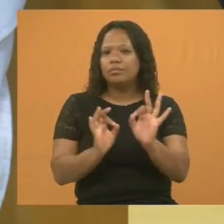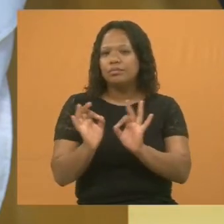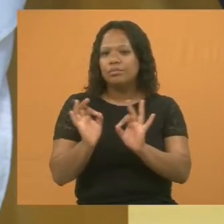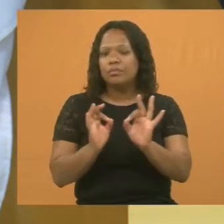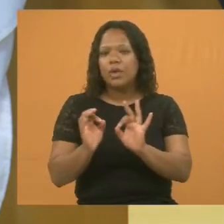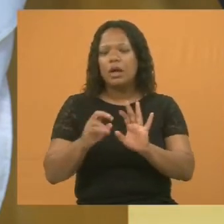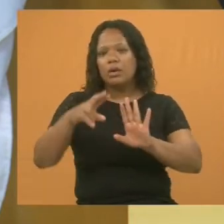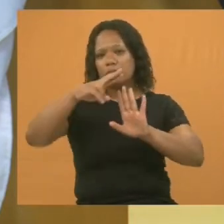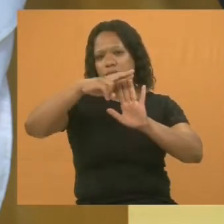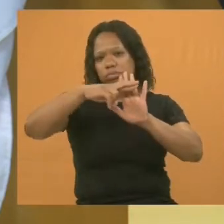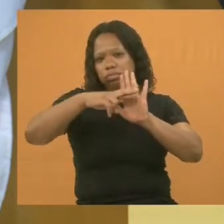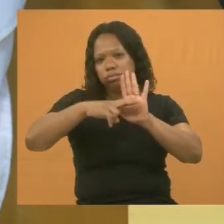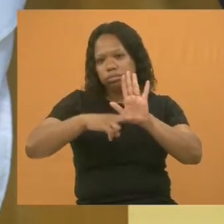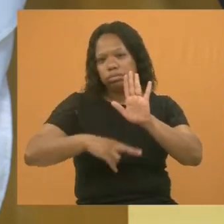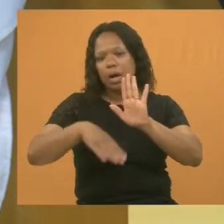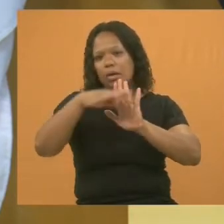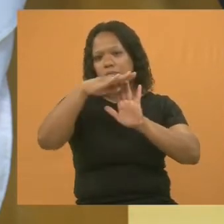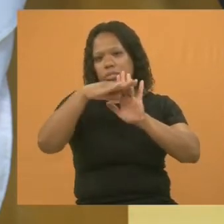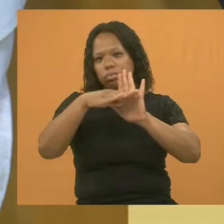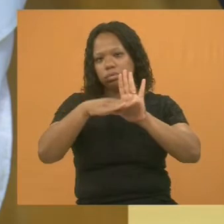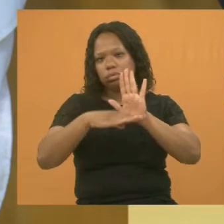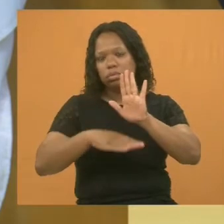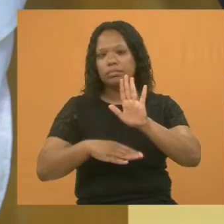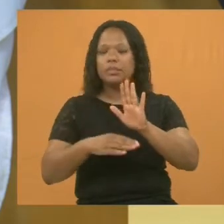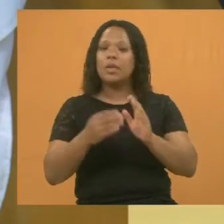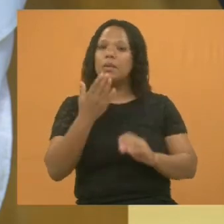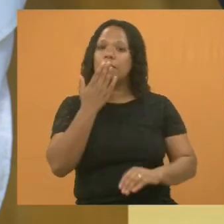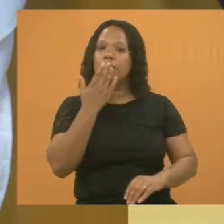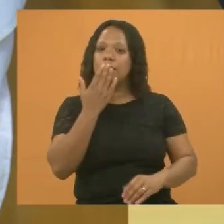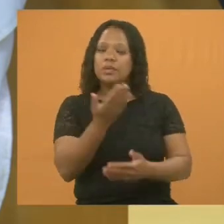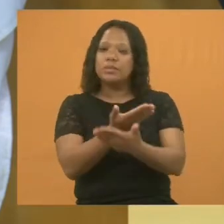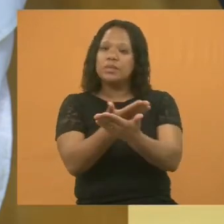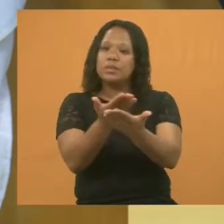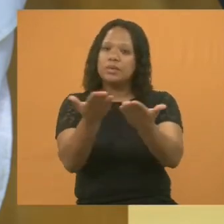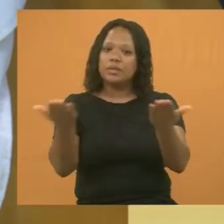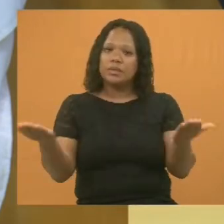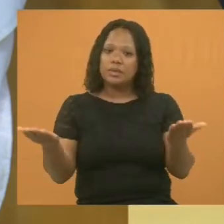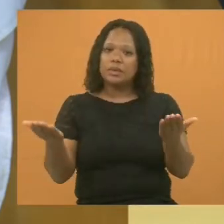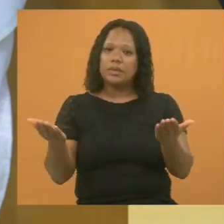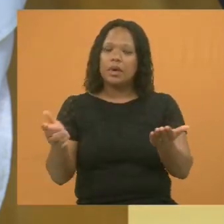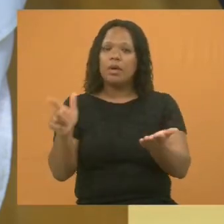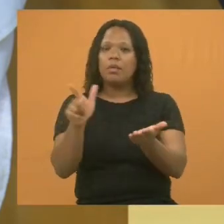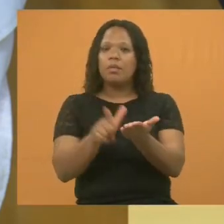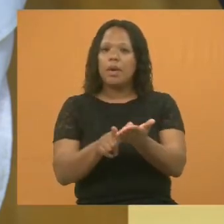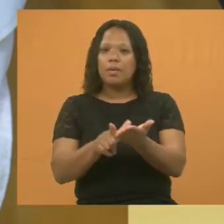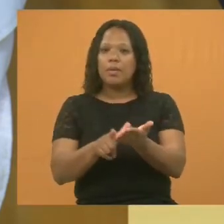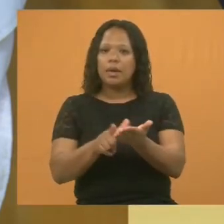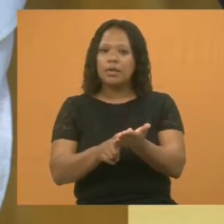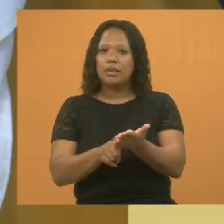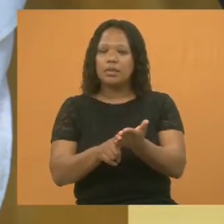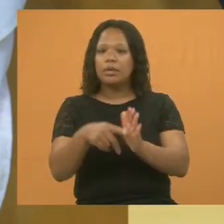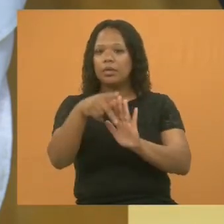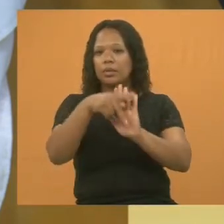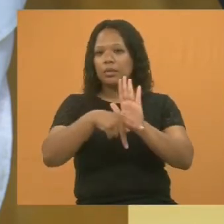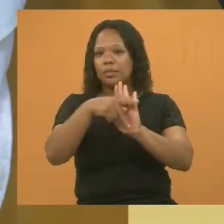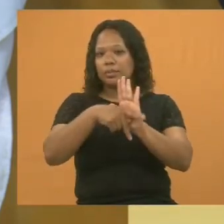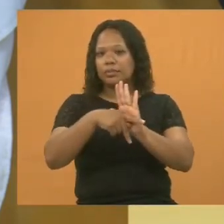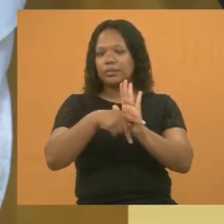esses aspectos. Eu pediria agora que os senhores pegassem a folha relativa ao plano